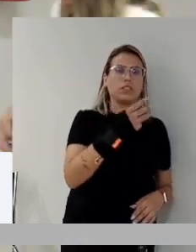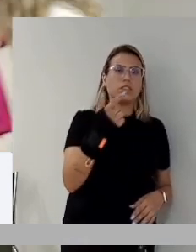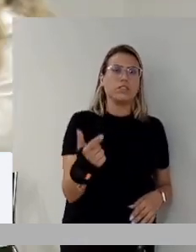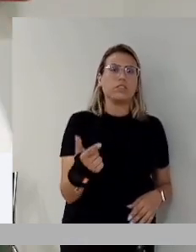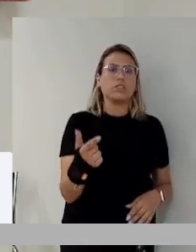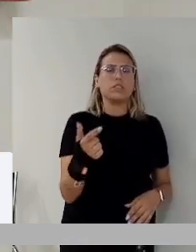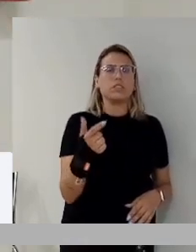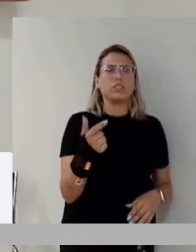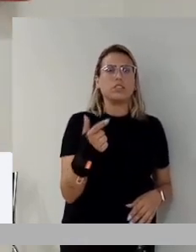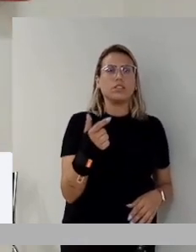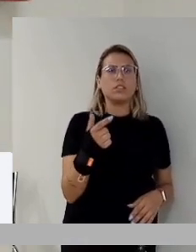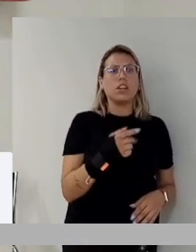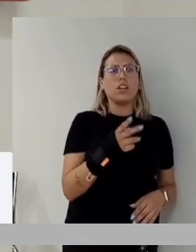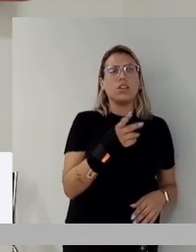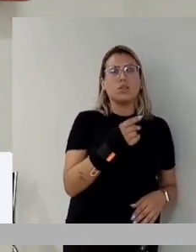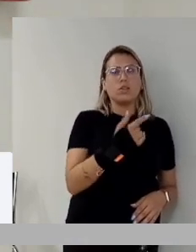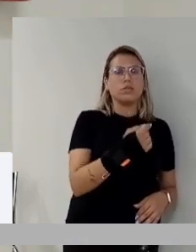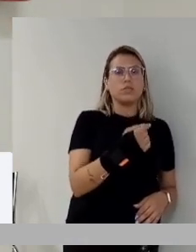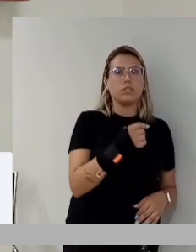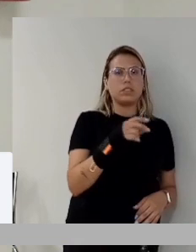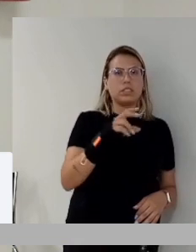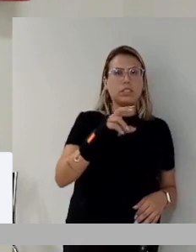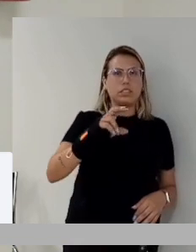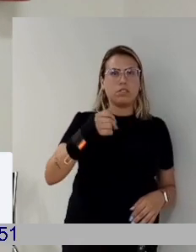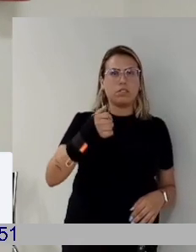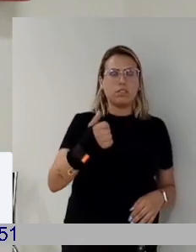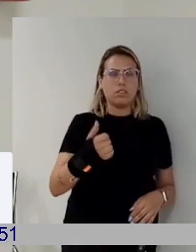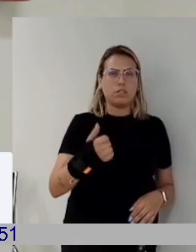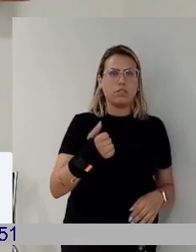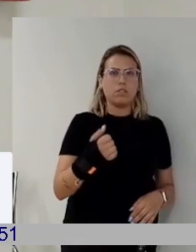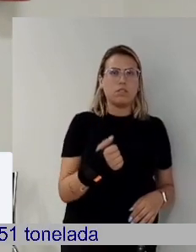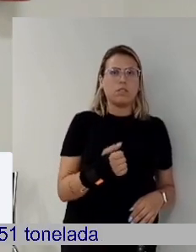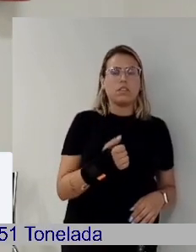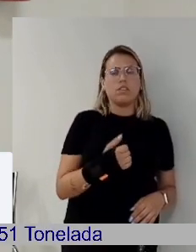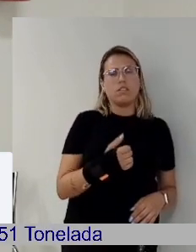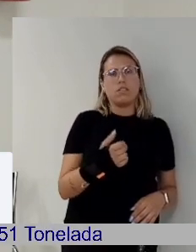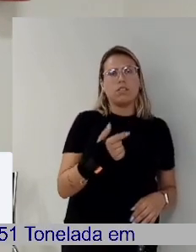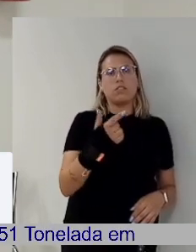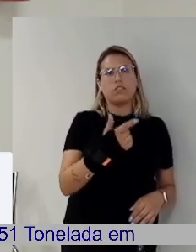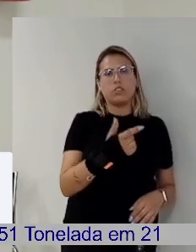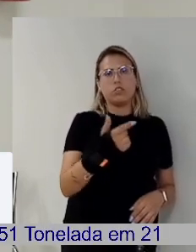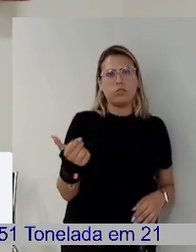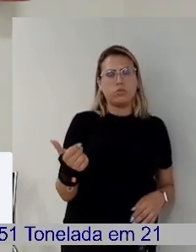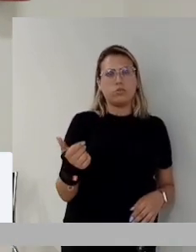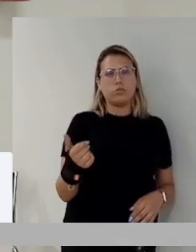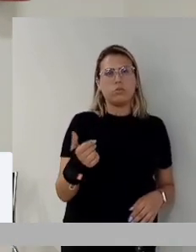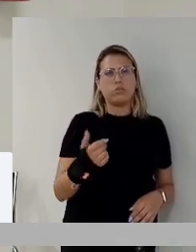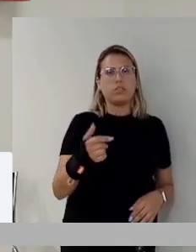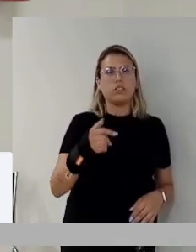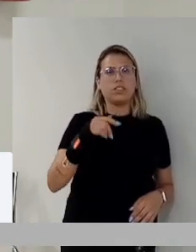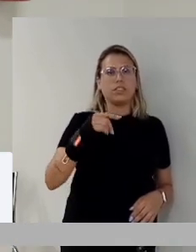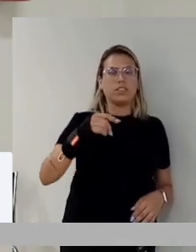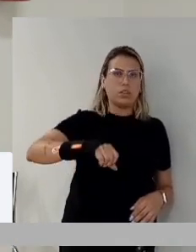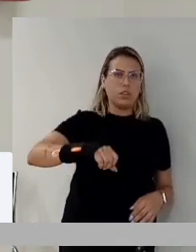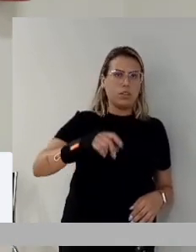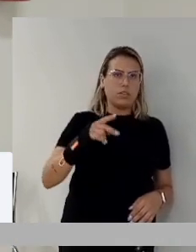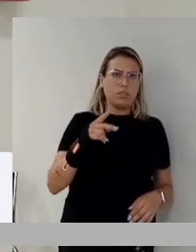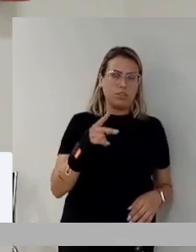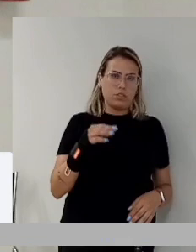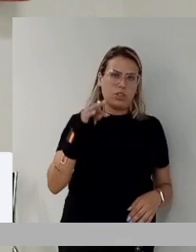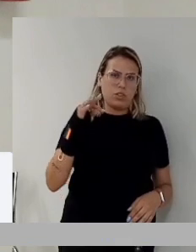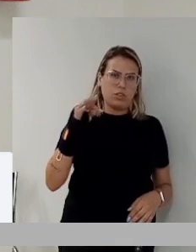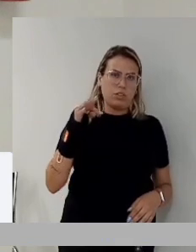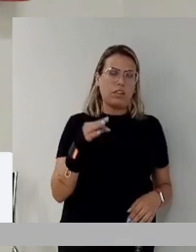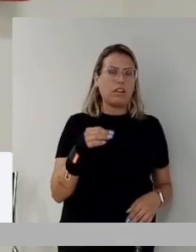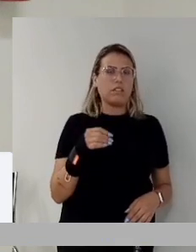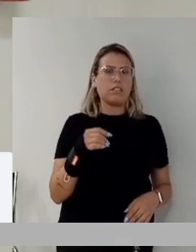Tonel 2020 para 51 Tonelada em 21 foi foi para 59 Tonelada em